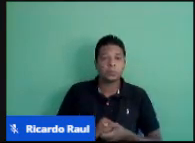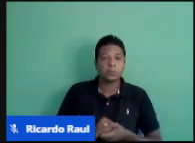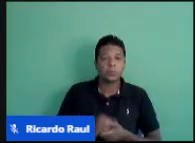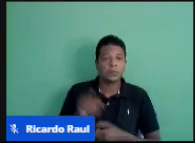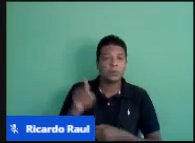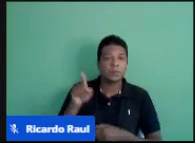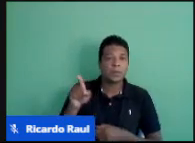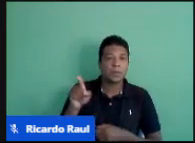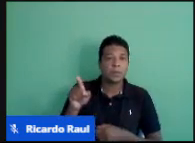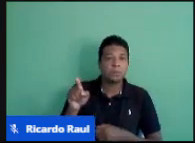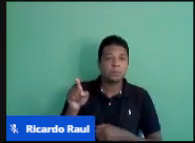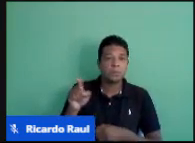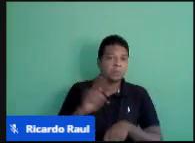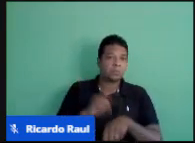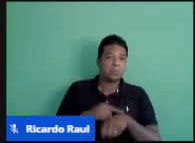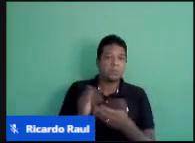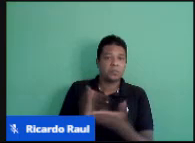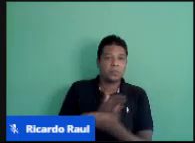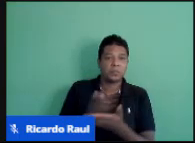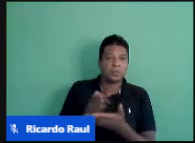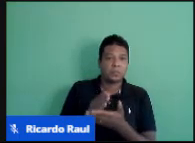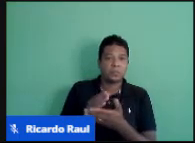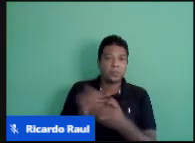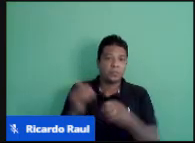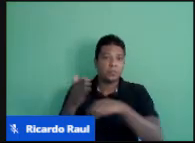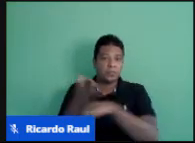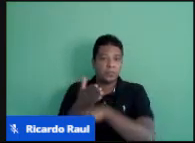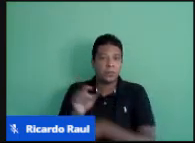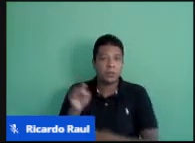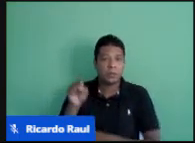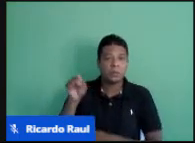hora que ele quiser, ele consegue acessar todos os conteúdos que estão ali.